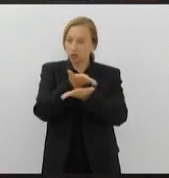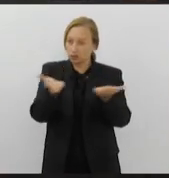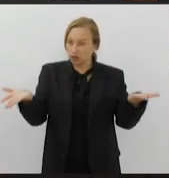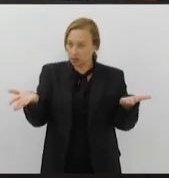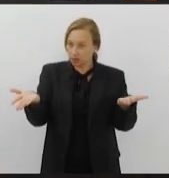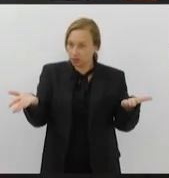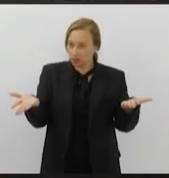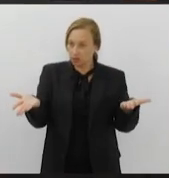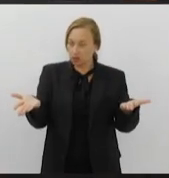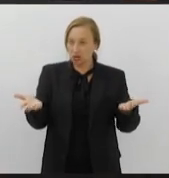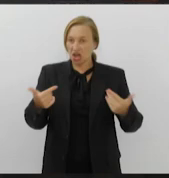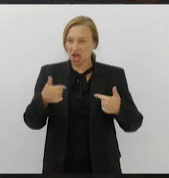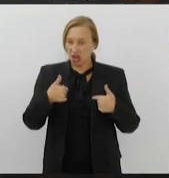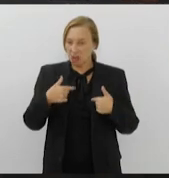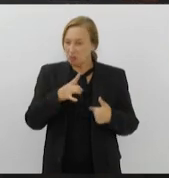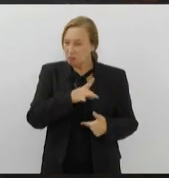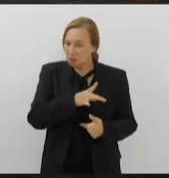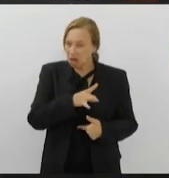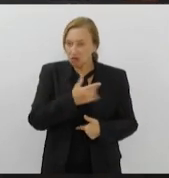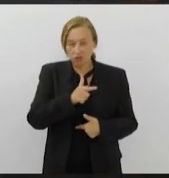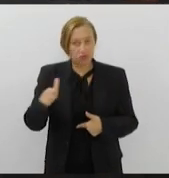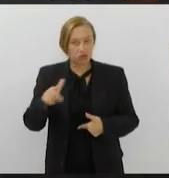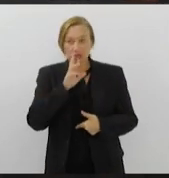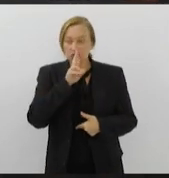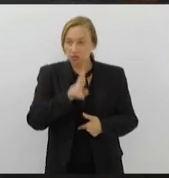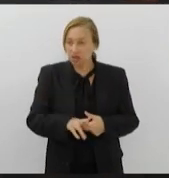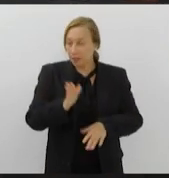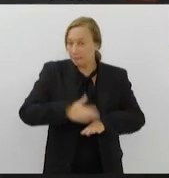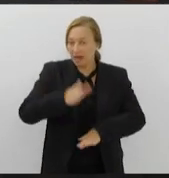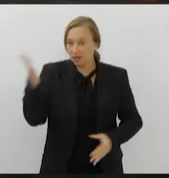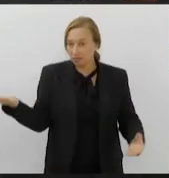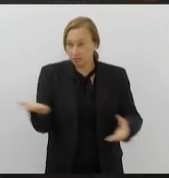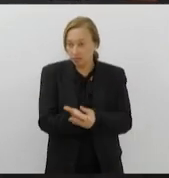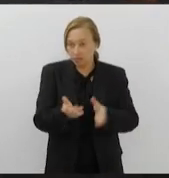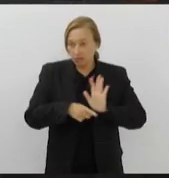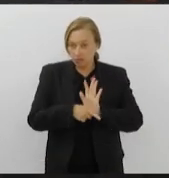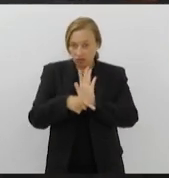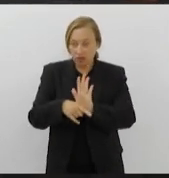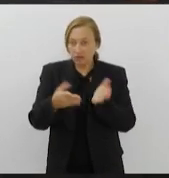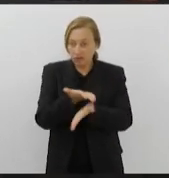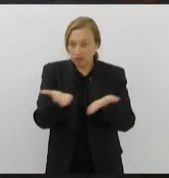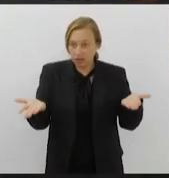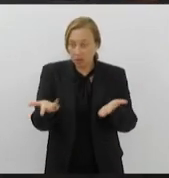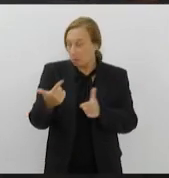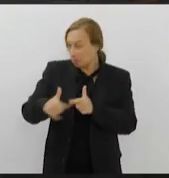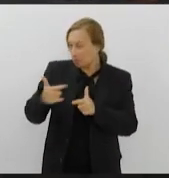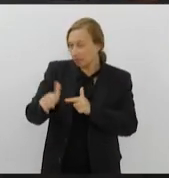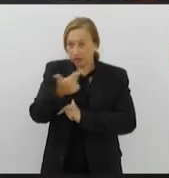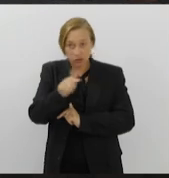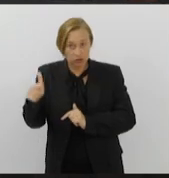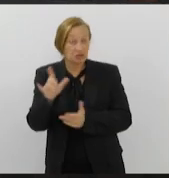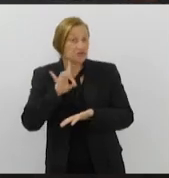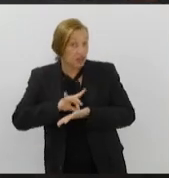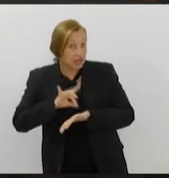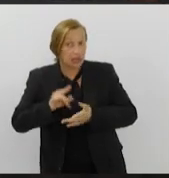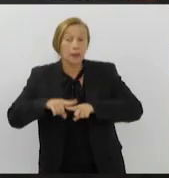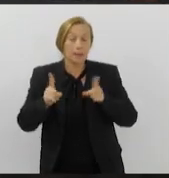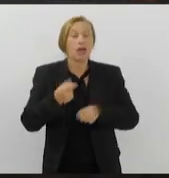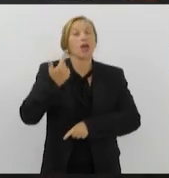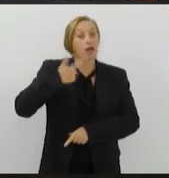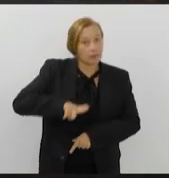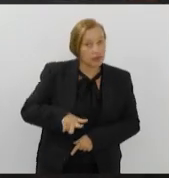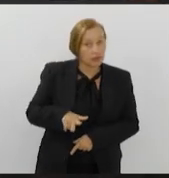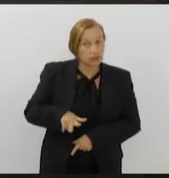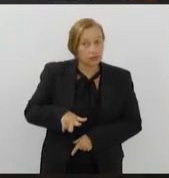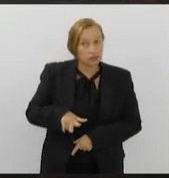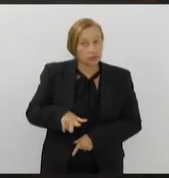bem, eu não tenho medo de nada, muito menos de responder mais um processo, se for para ajudá-los. Eu não tenho problema com isso, de verdade, mas repito,